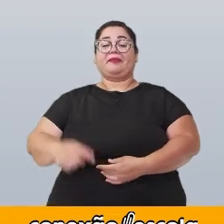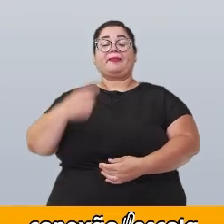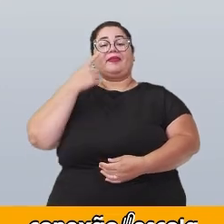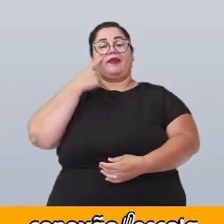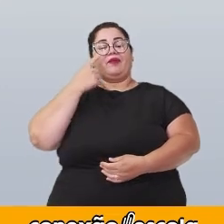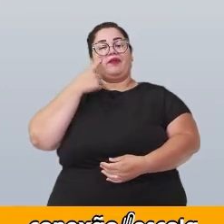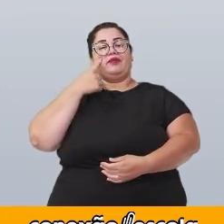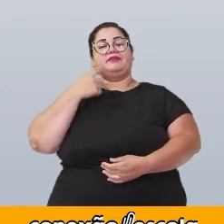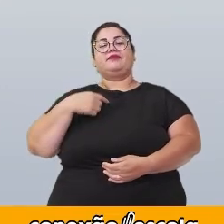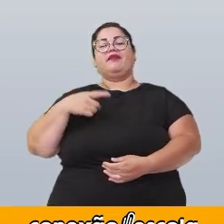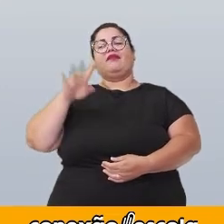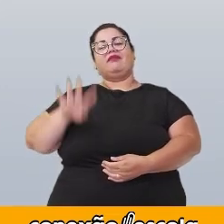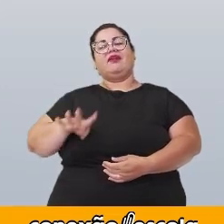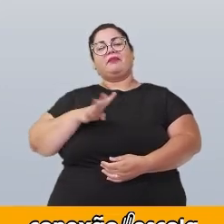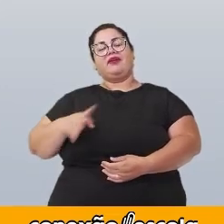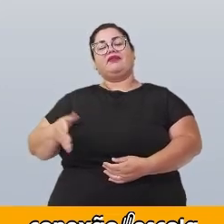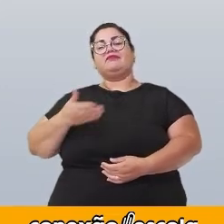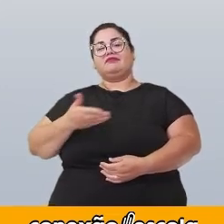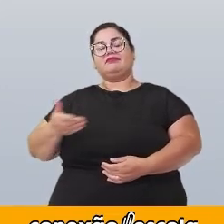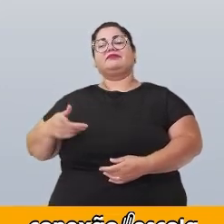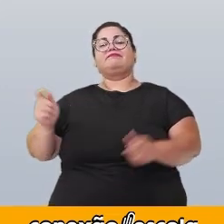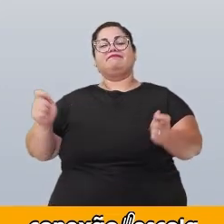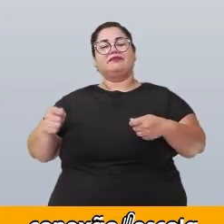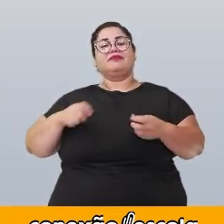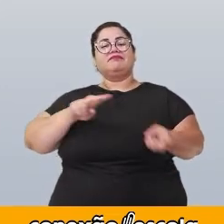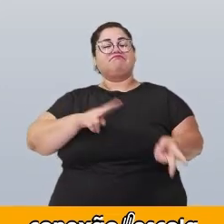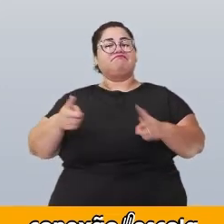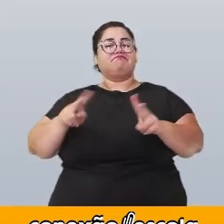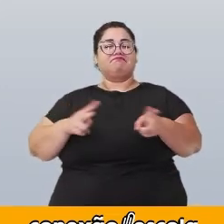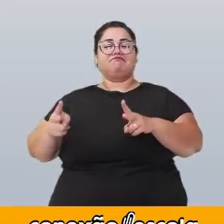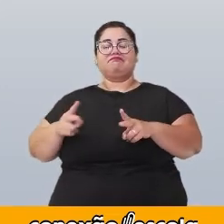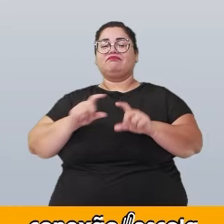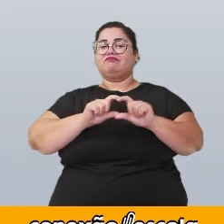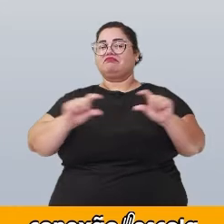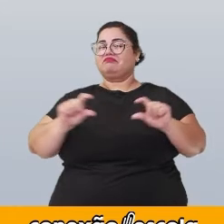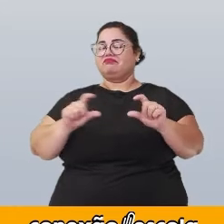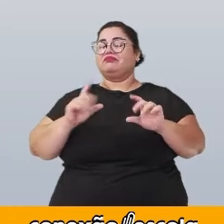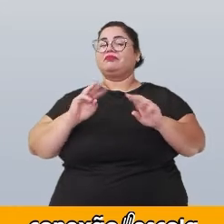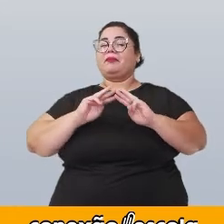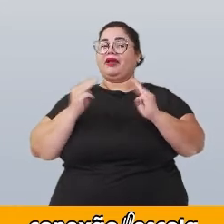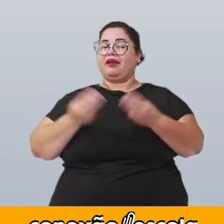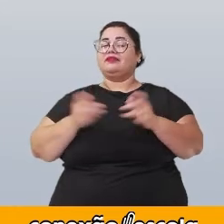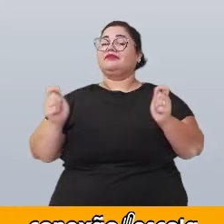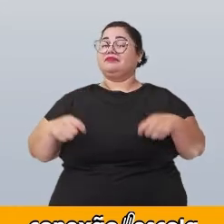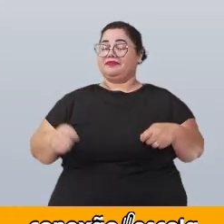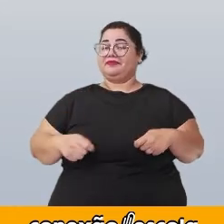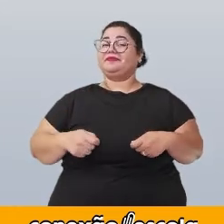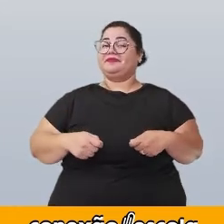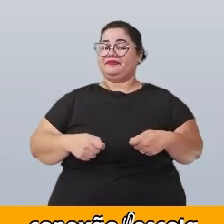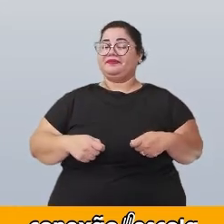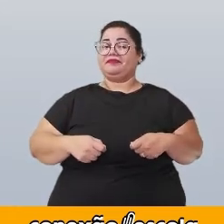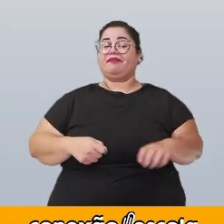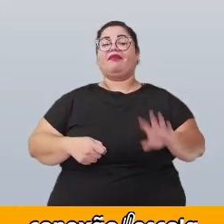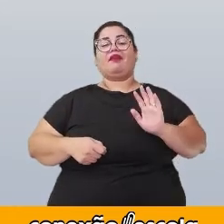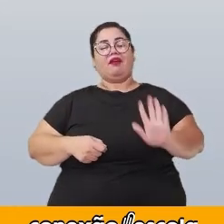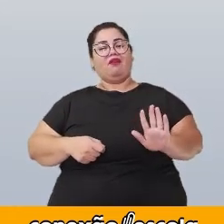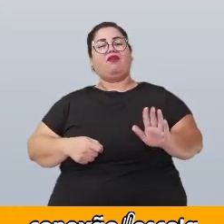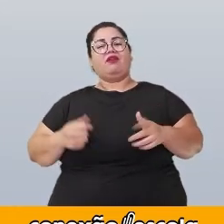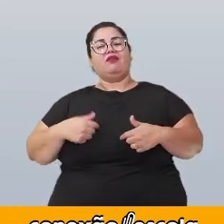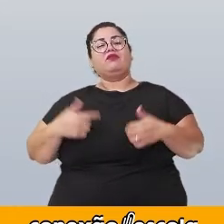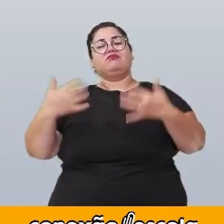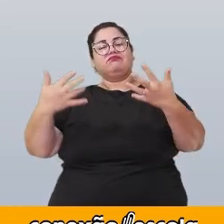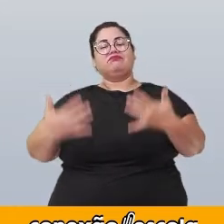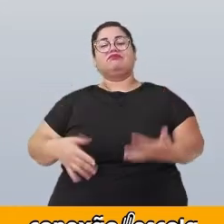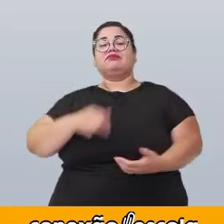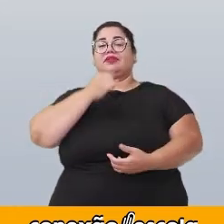Olha só, usando essa tabela, podemos converter as unidades de medida de massa, certo? Agora eu